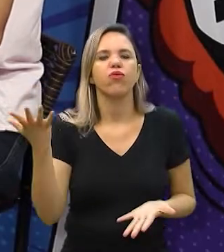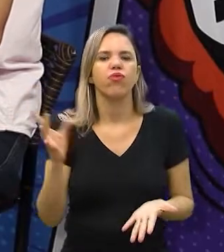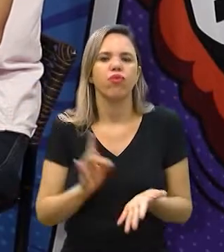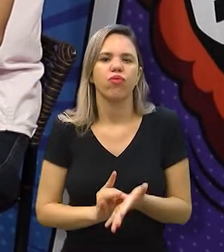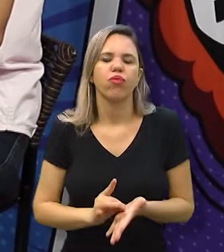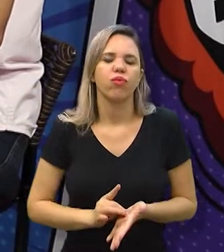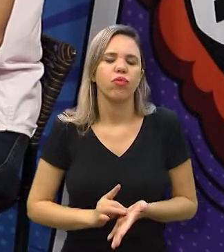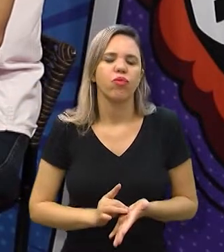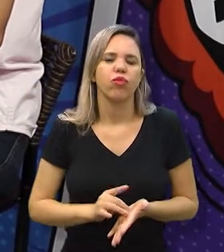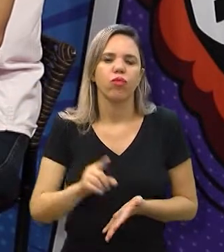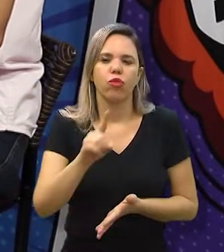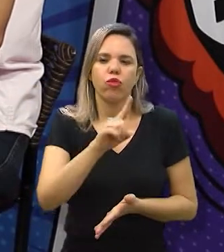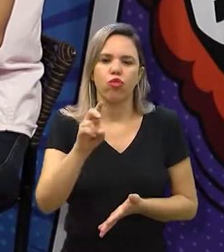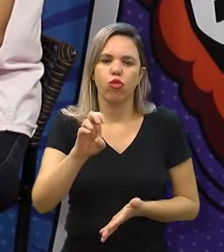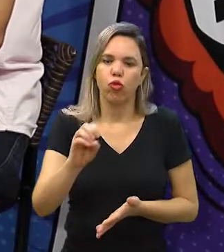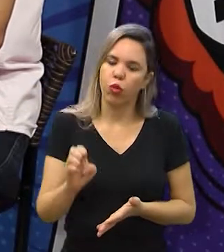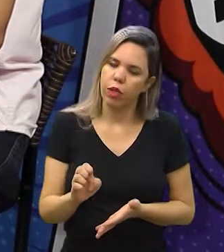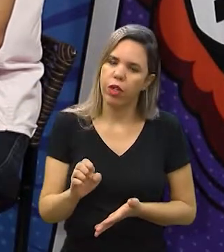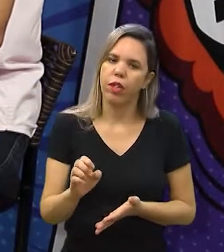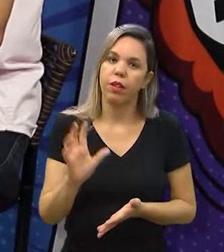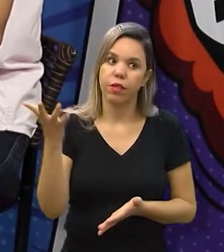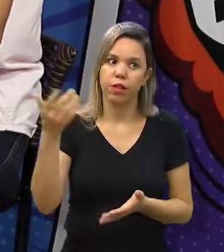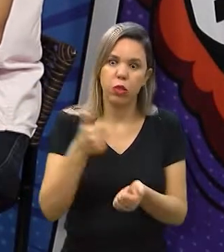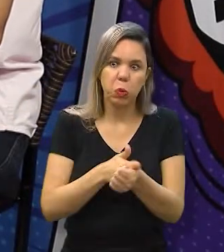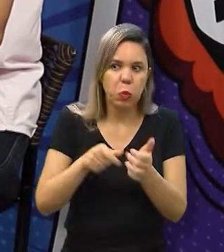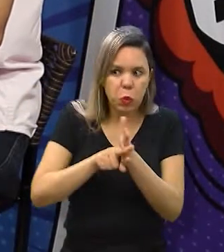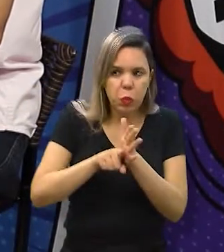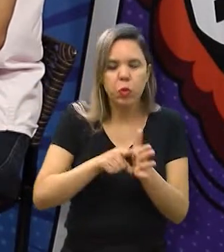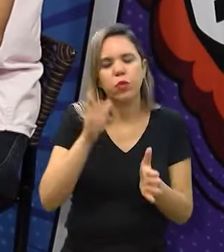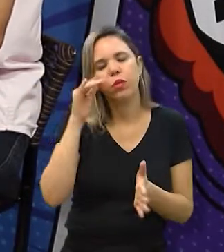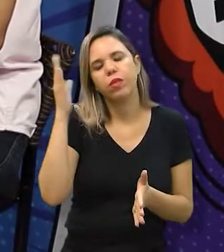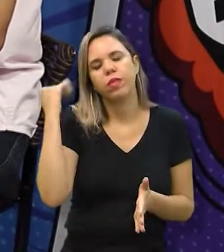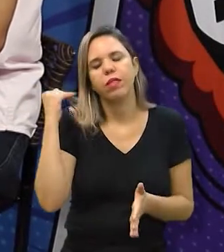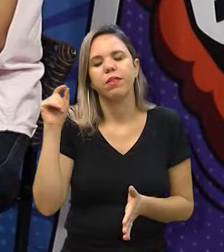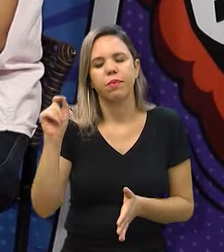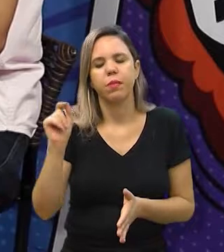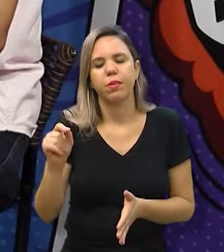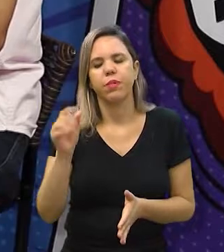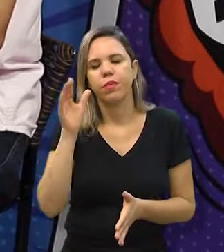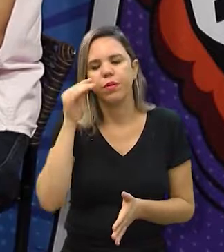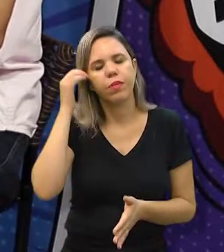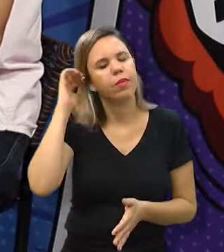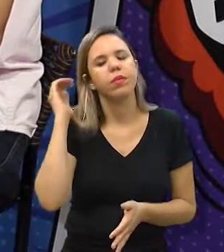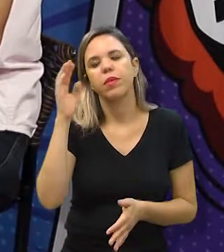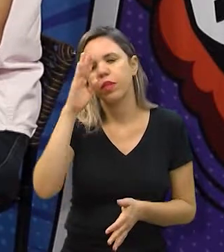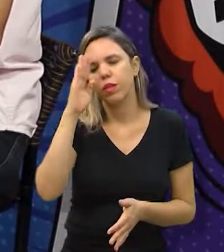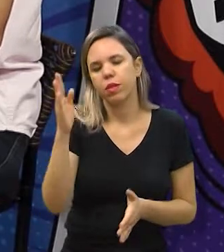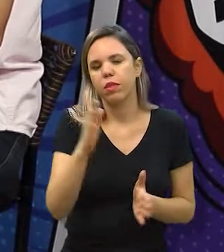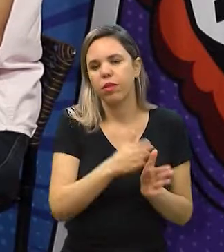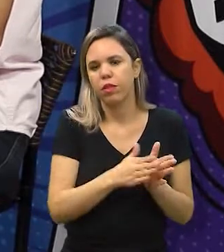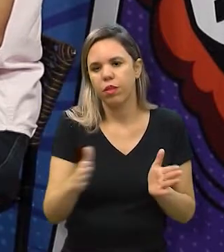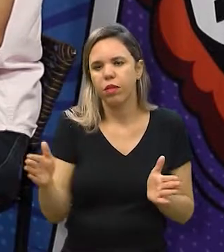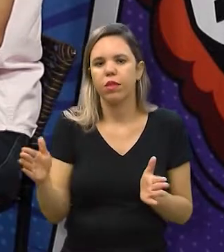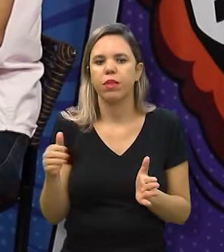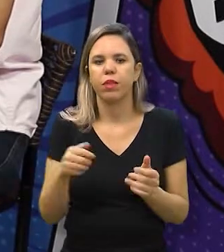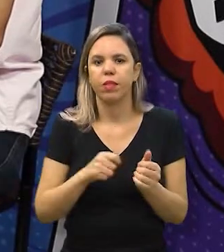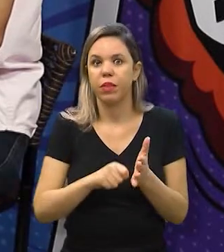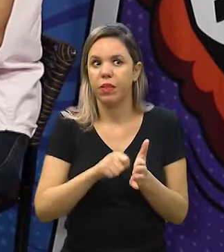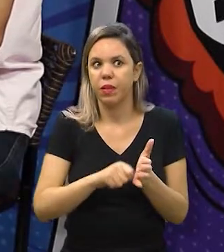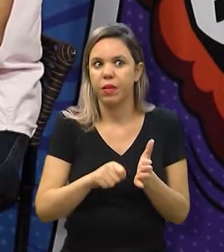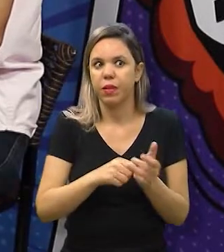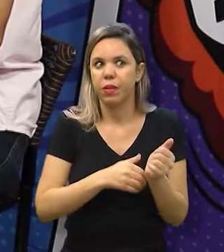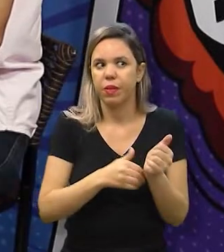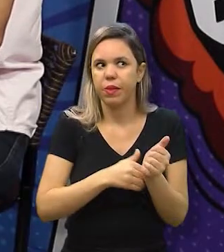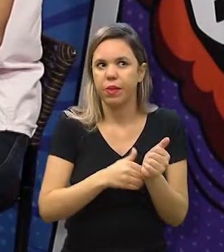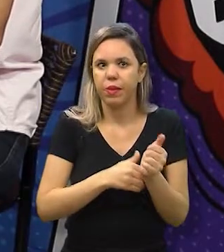saber o que realmente aconteceu com o Zui. Quem já sabe vai atrás do que ele já sabe e principalmente dessa anotação, que é o segredo